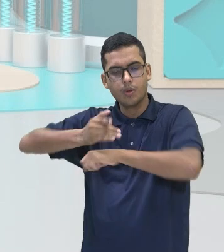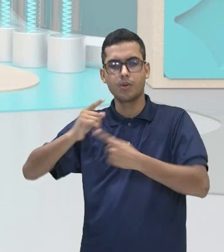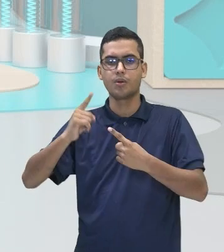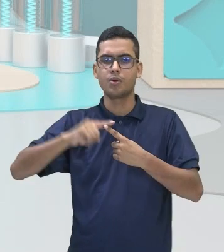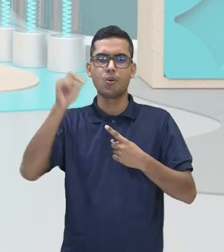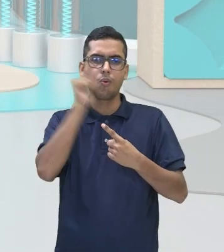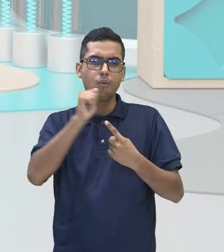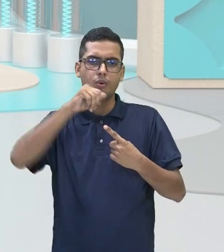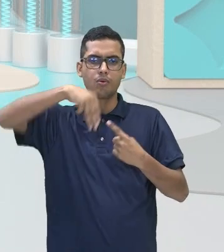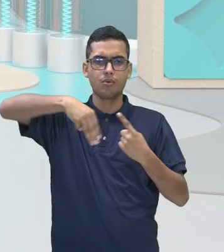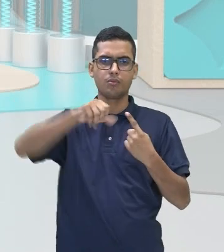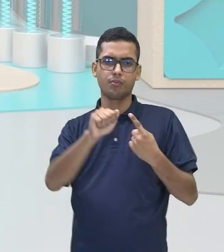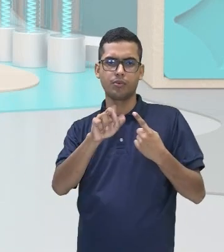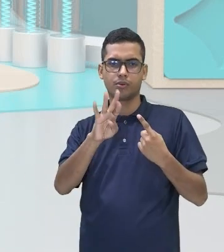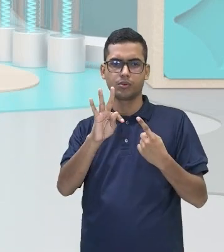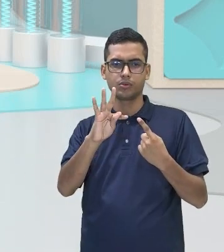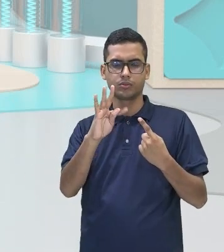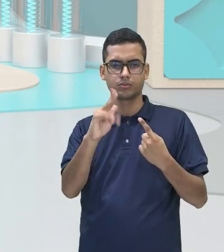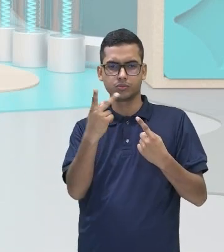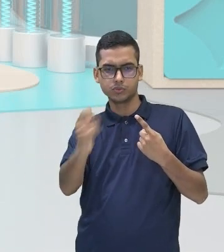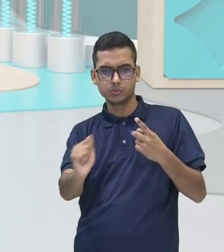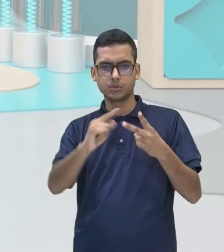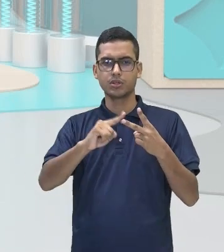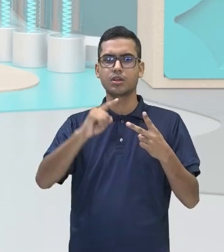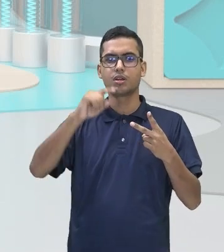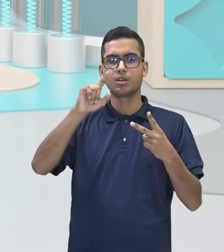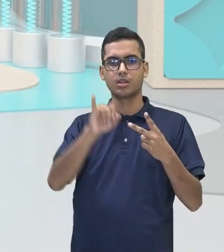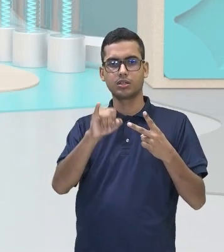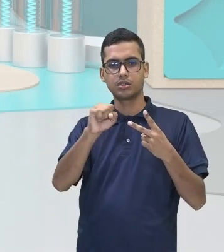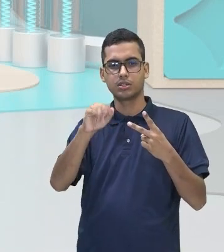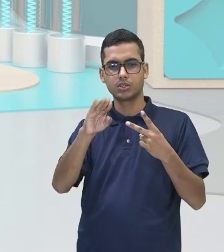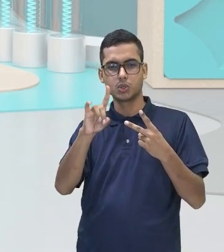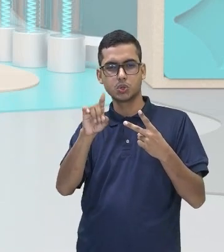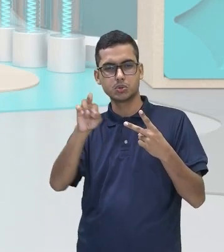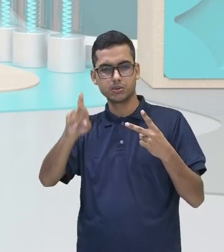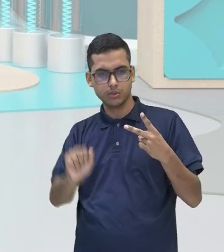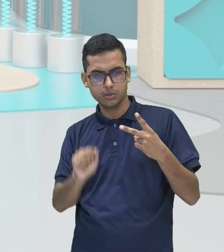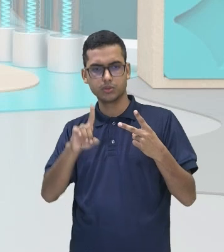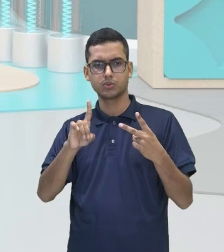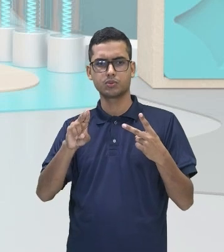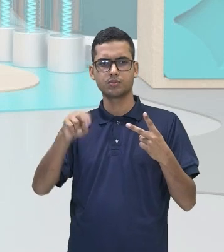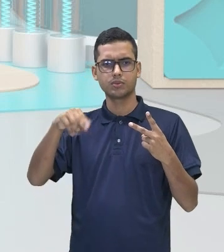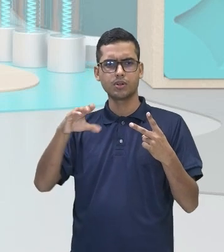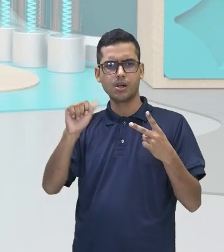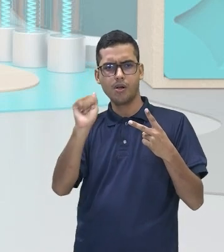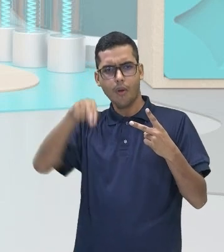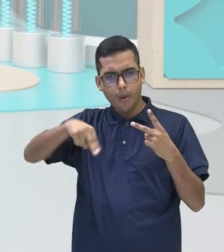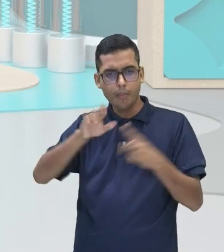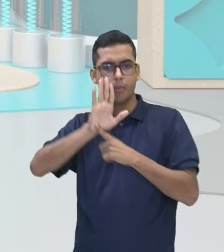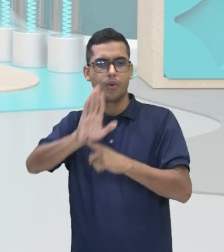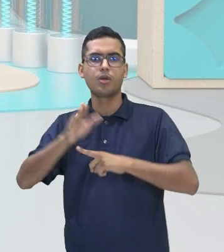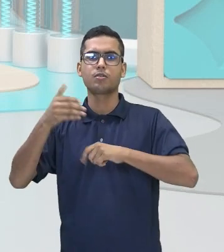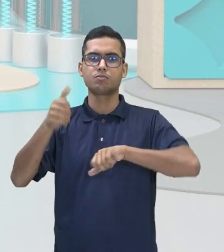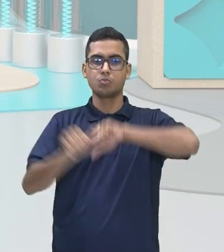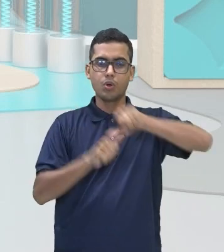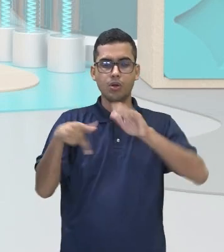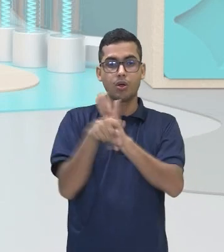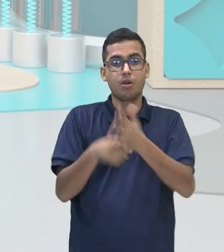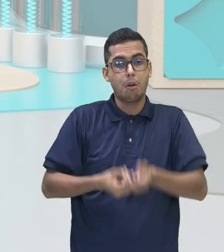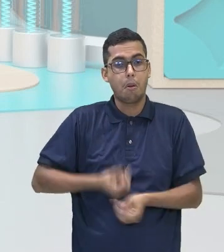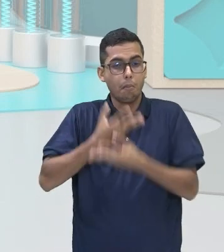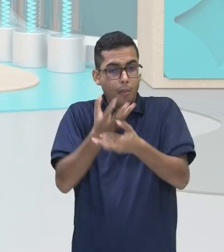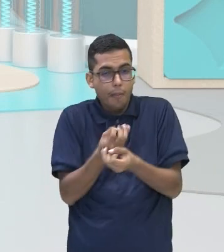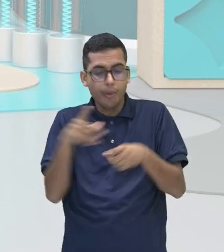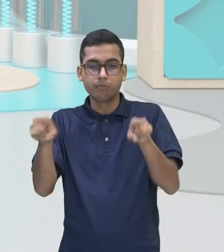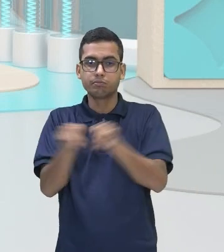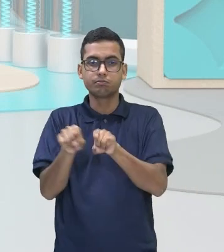ali um movimento que enfatizava a expressão corporal pessoal e a liberdade de movimento, e também as danças populares como o jazz, o